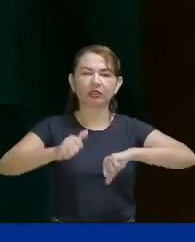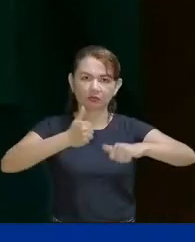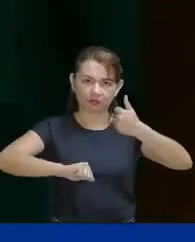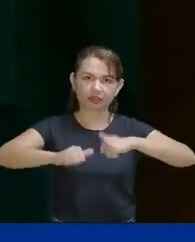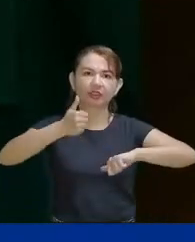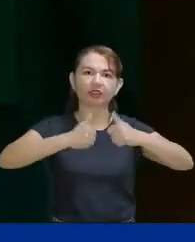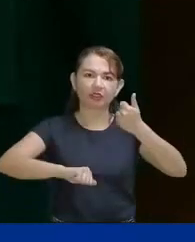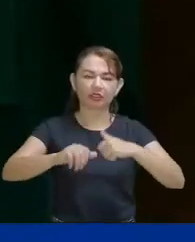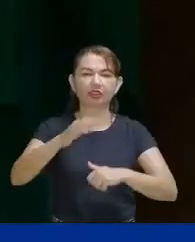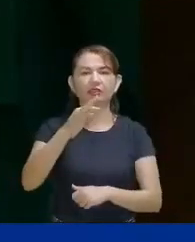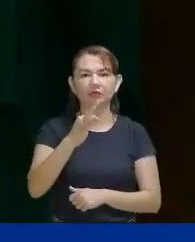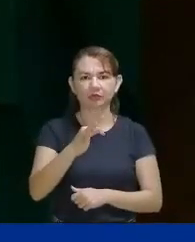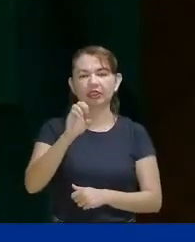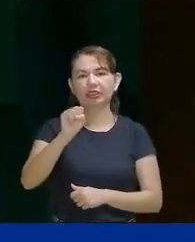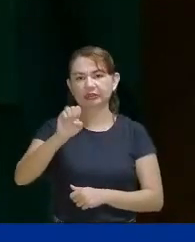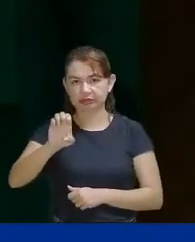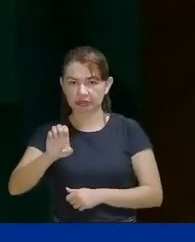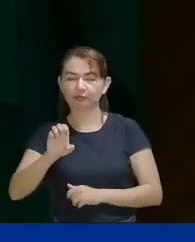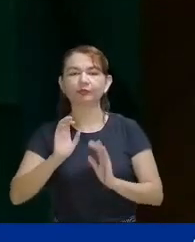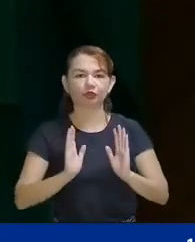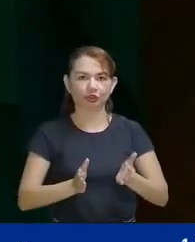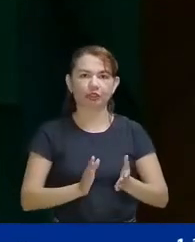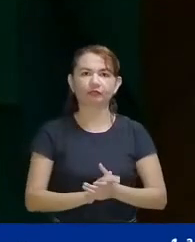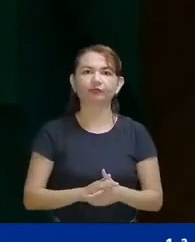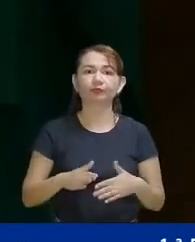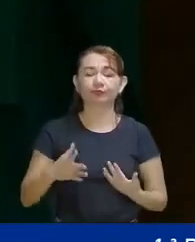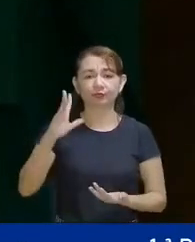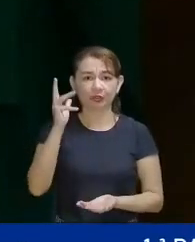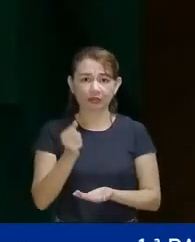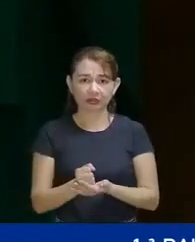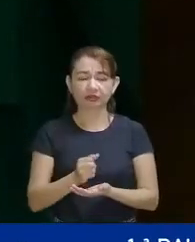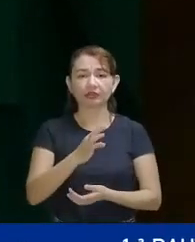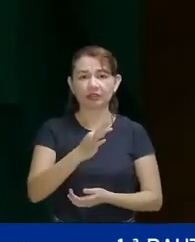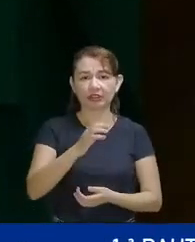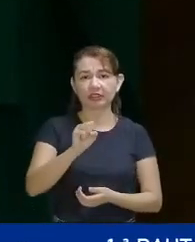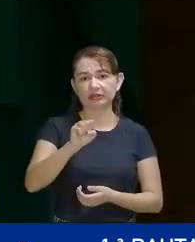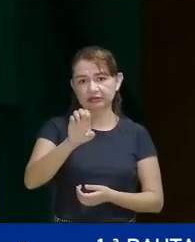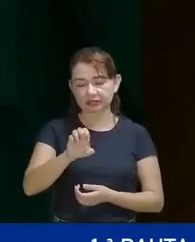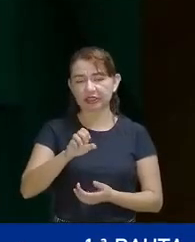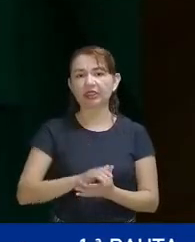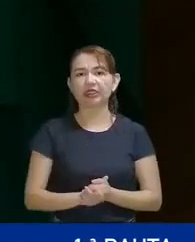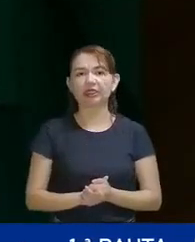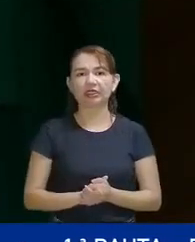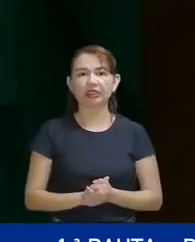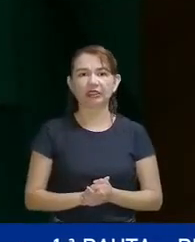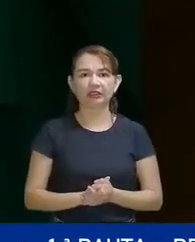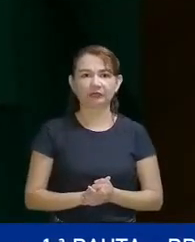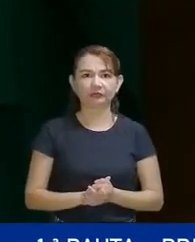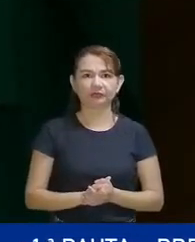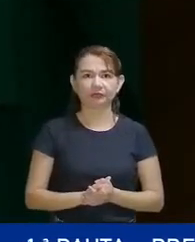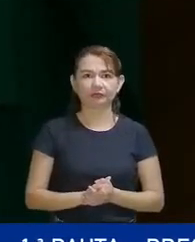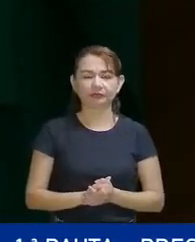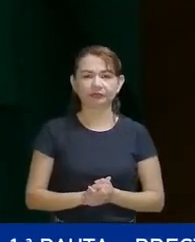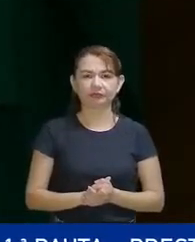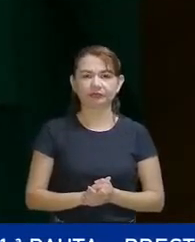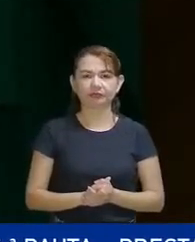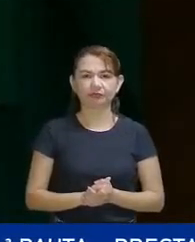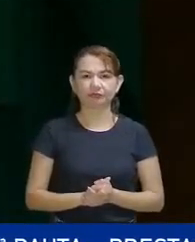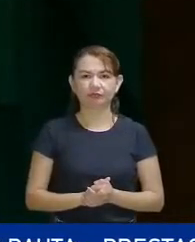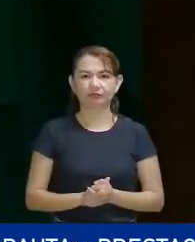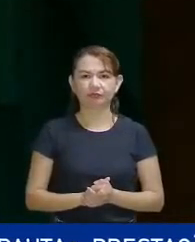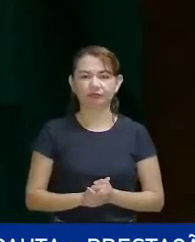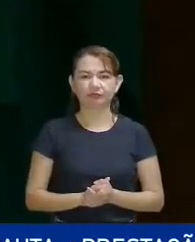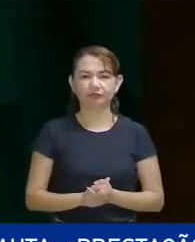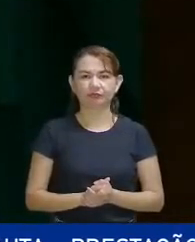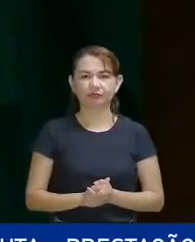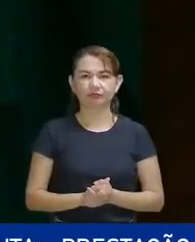analisado pelo Tribunal Superior Eleitoral. A decisão do TSE, portanto, é uma decisão de natureza recidenda.